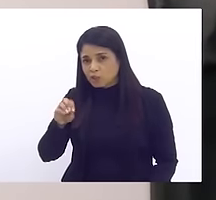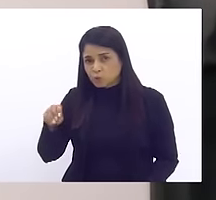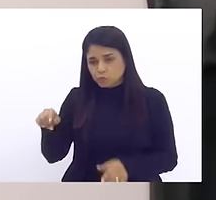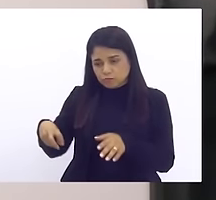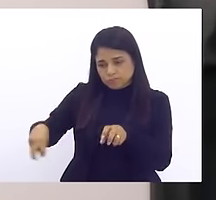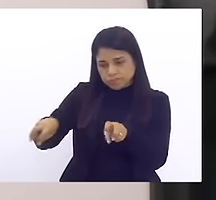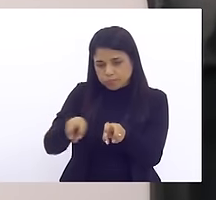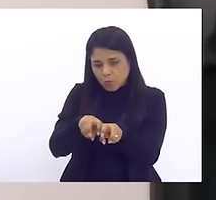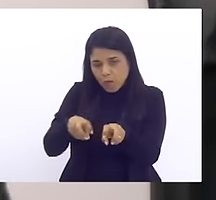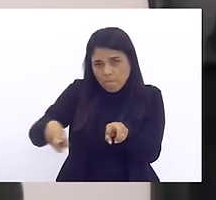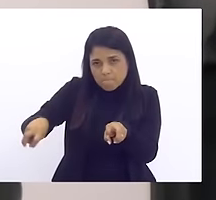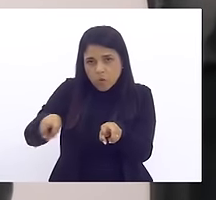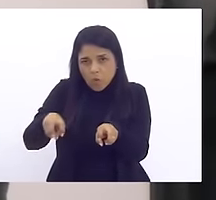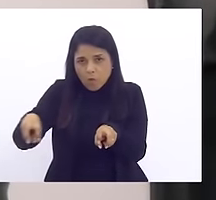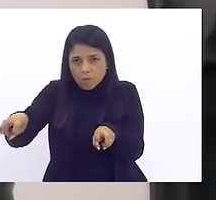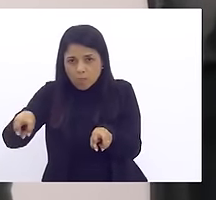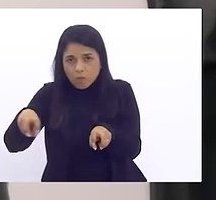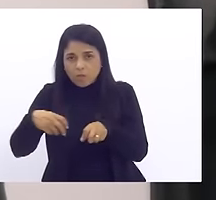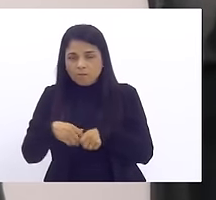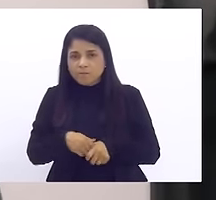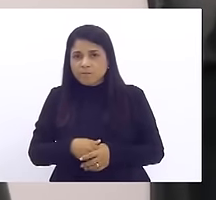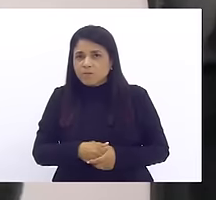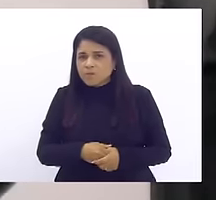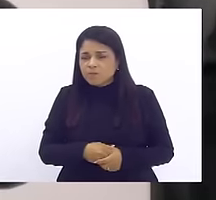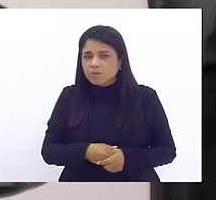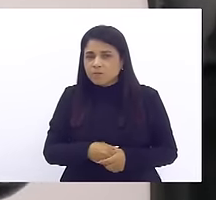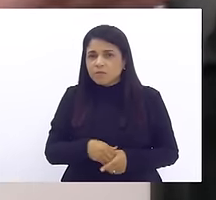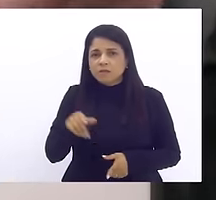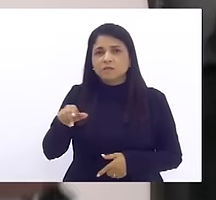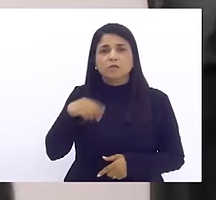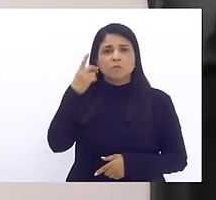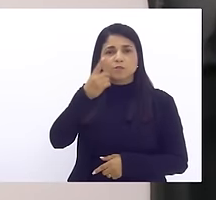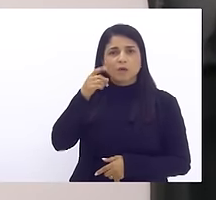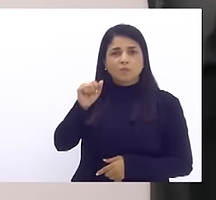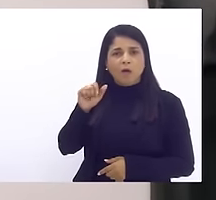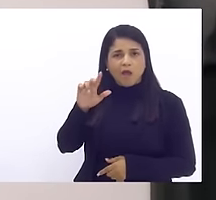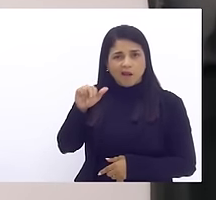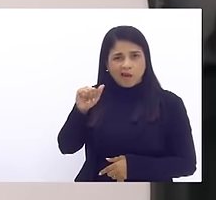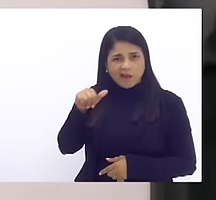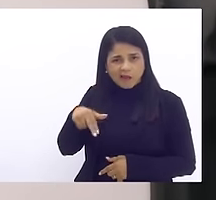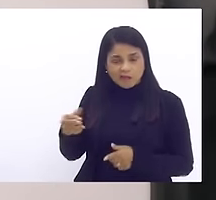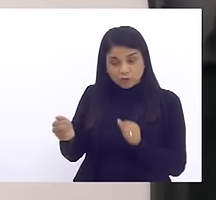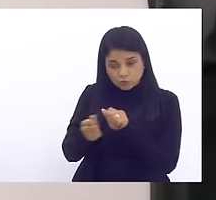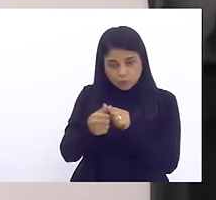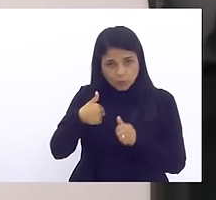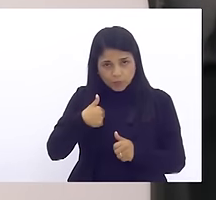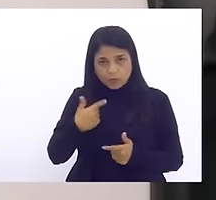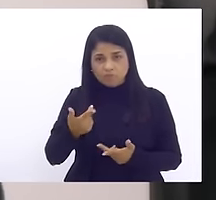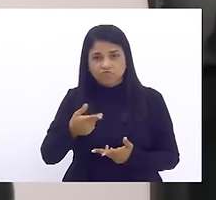do deputado Alan O senhor falou que não tem responsabilidade sobre esse contrato